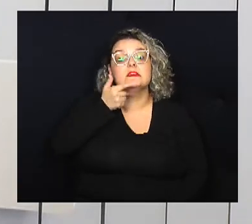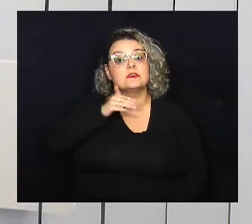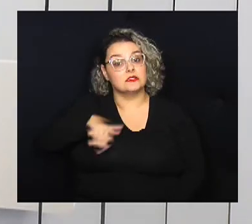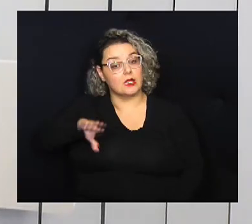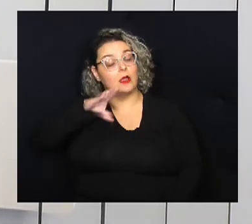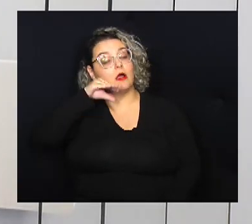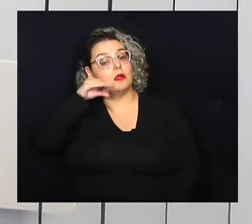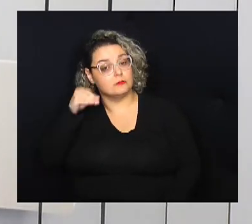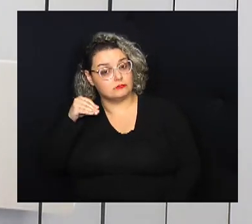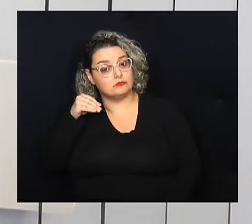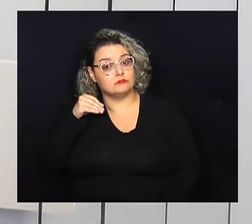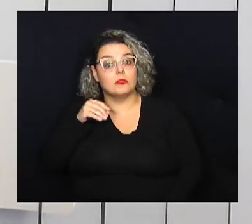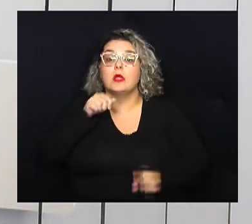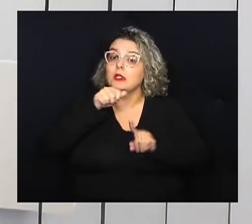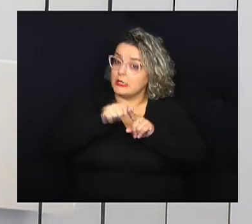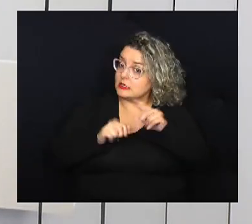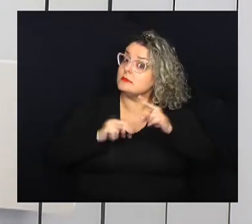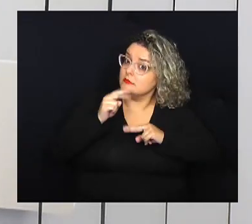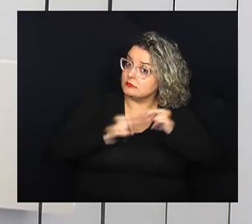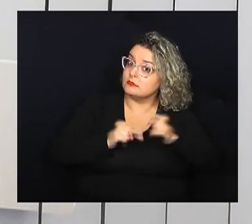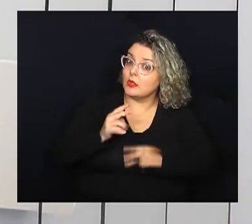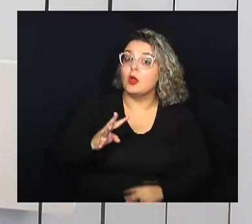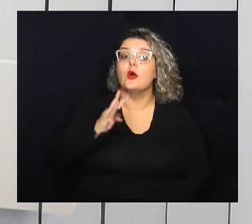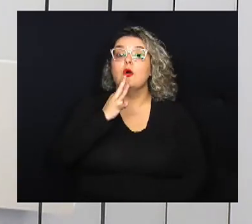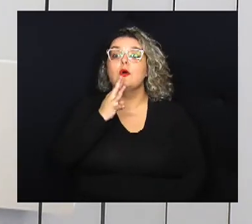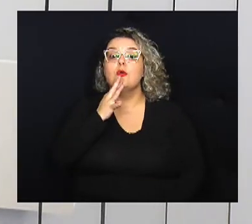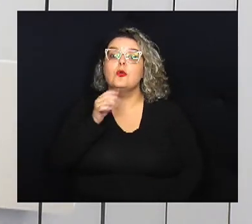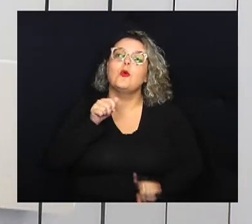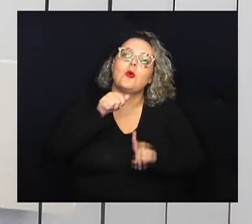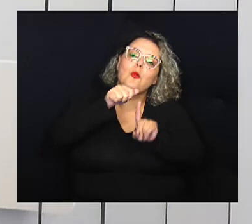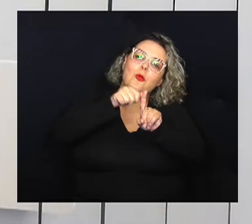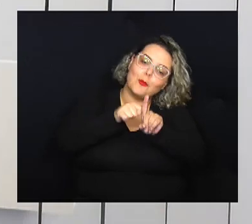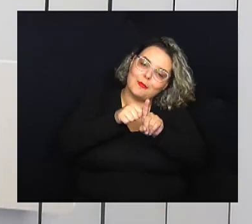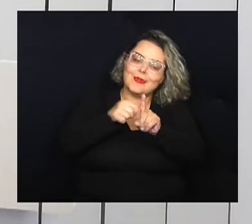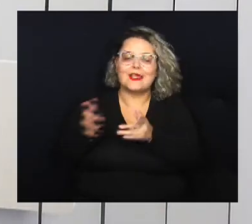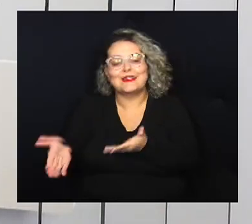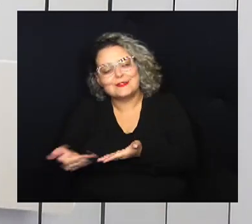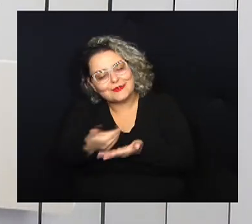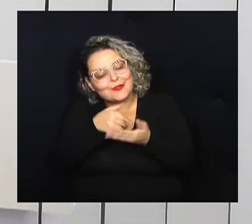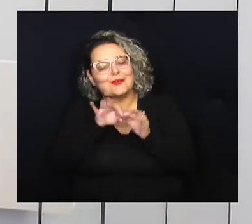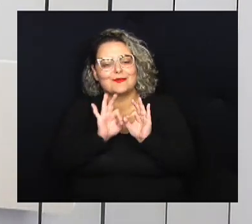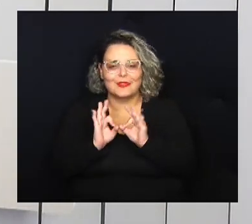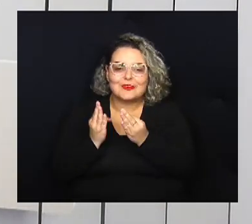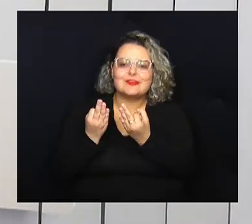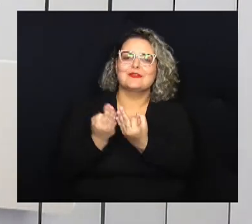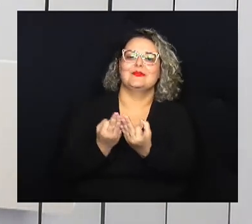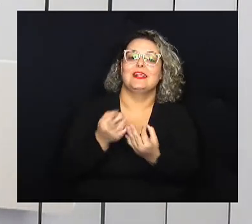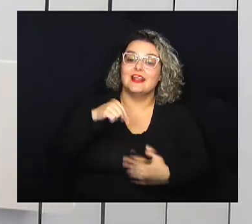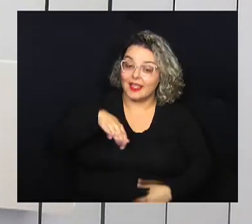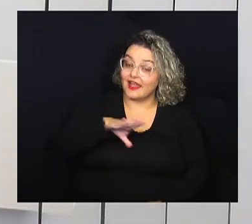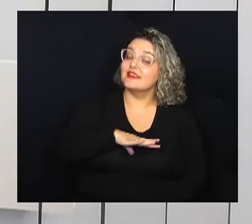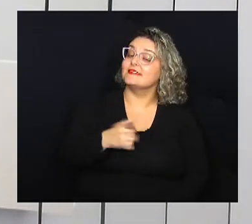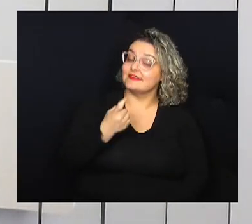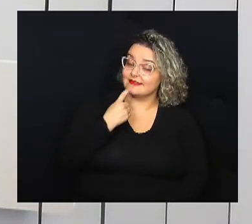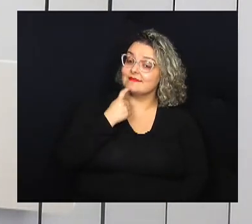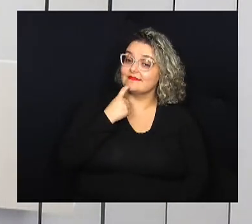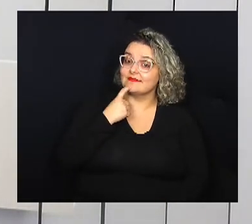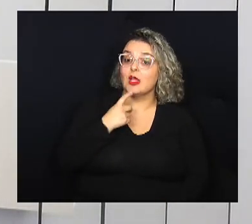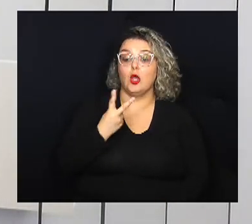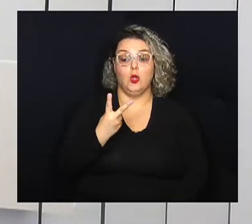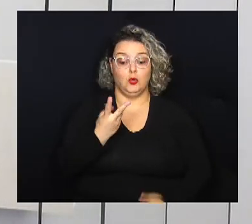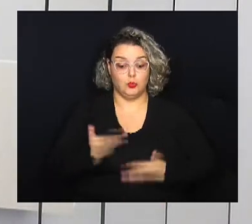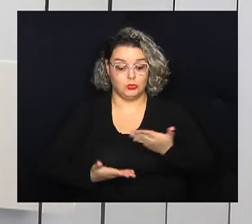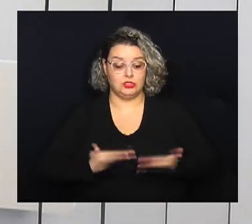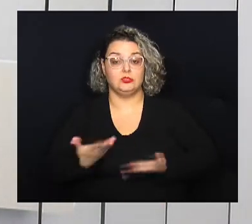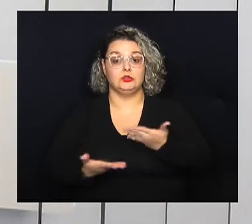adolescentes neste mês de junho, conhecido como o mês do acolhimento familiar. Aqui na cidade, 2 serviços de